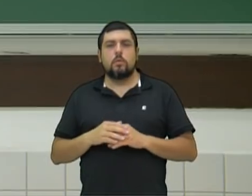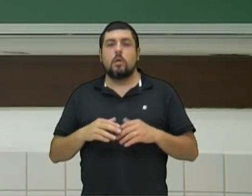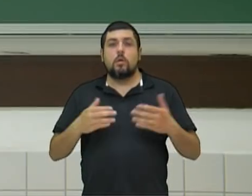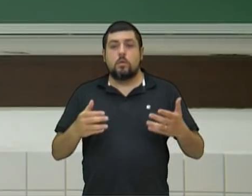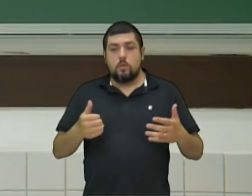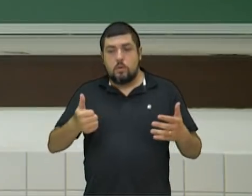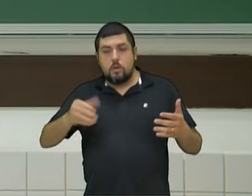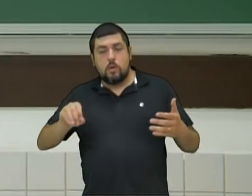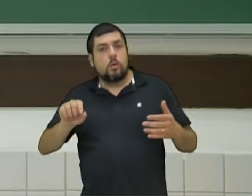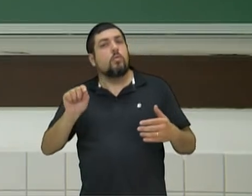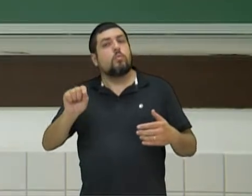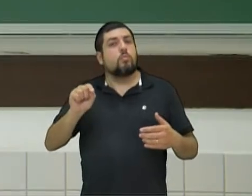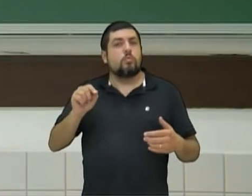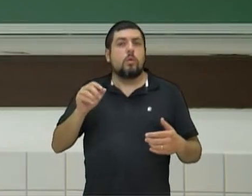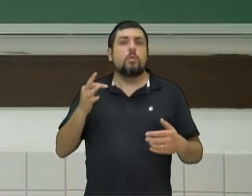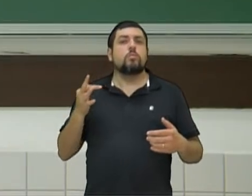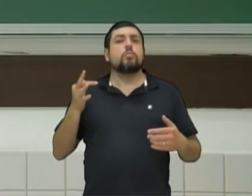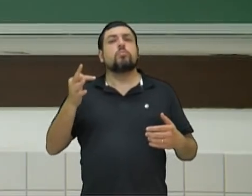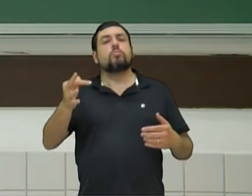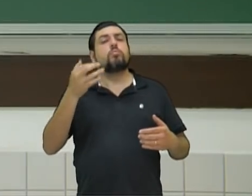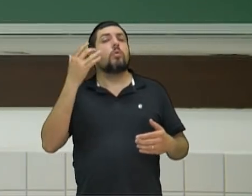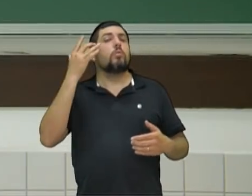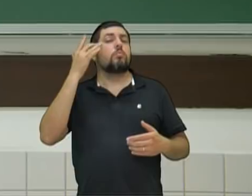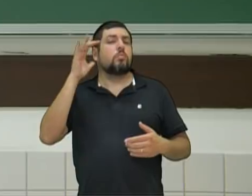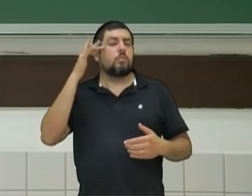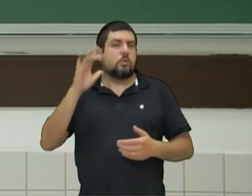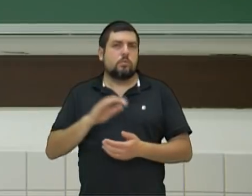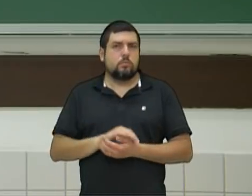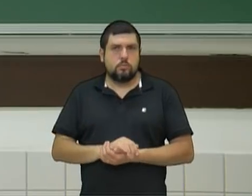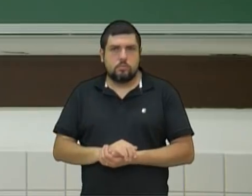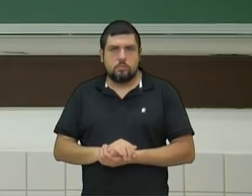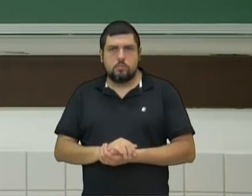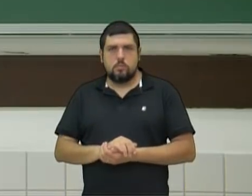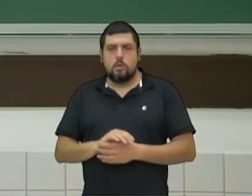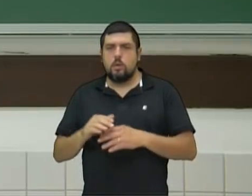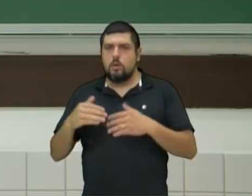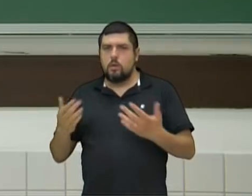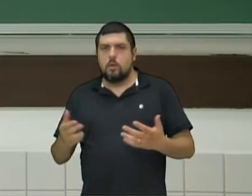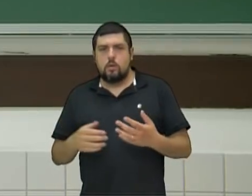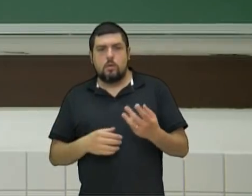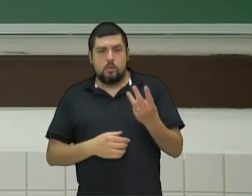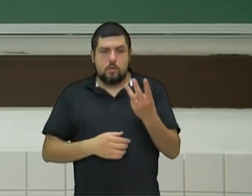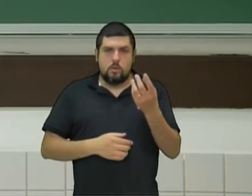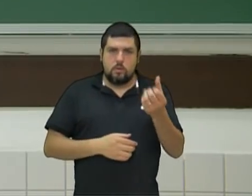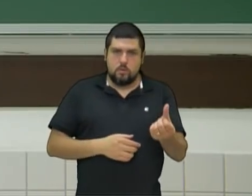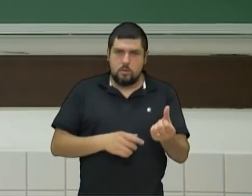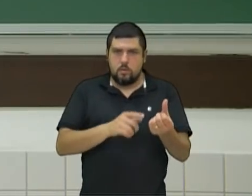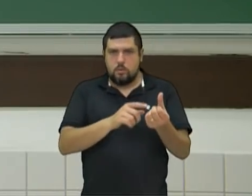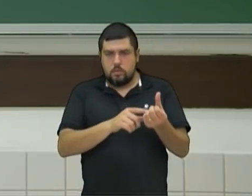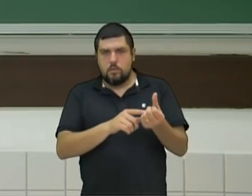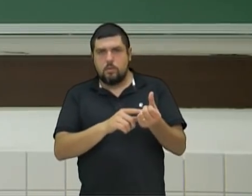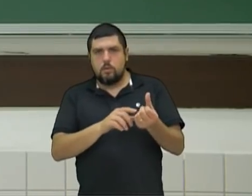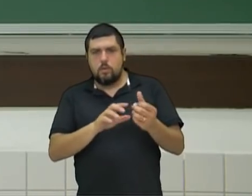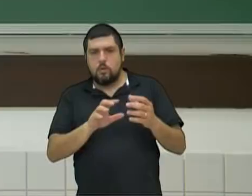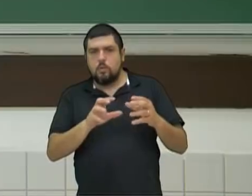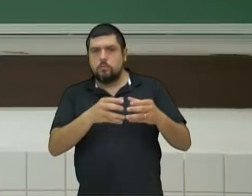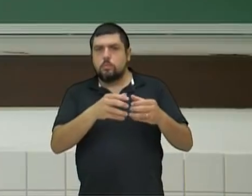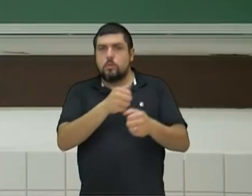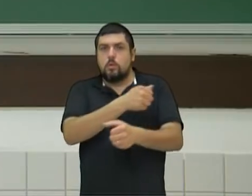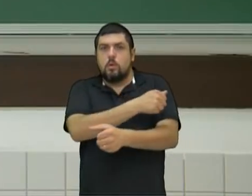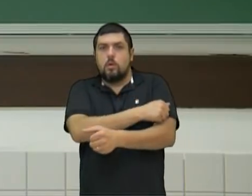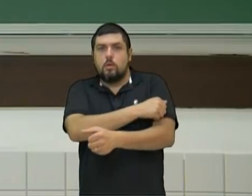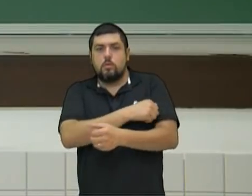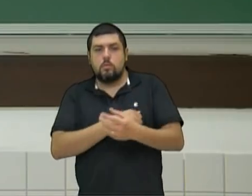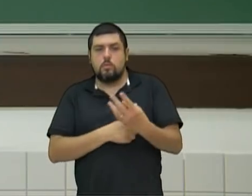quer fazer, né? Tá bom? Essa é a informação que eu trouxe para vocês. Foi feita uma entrevista com 36 alunos ali,